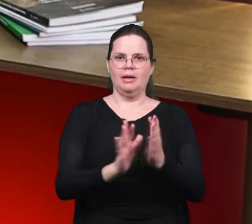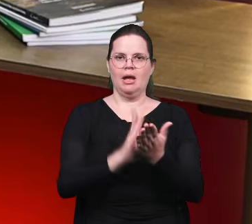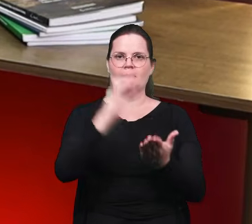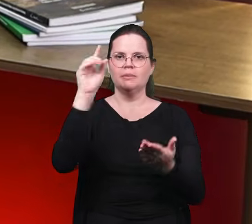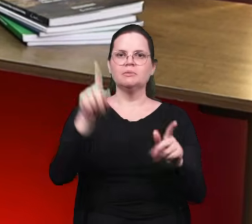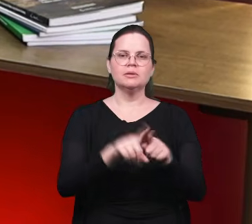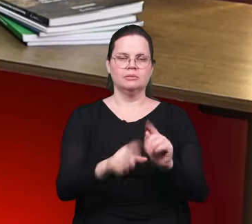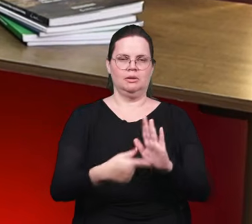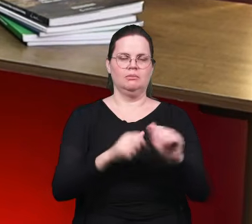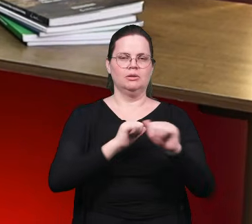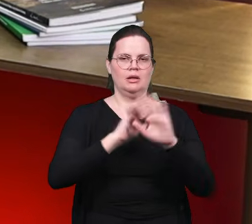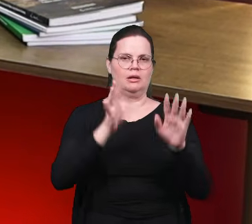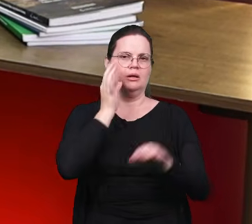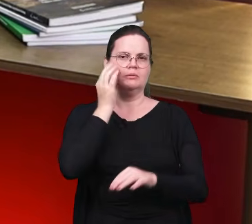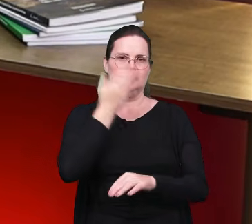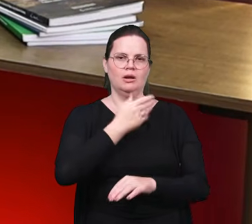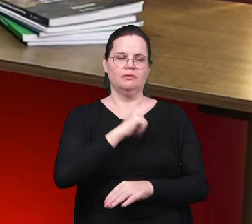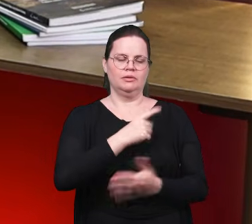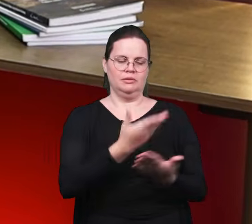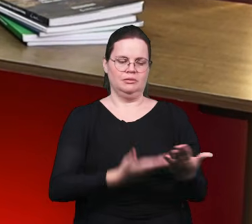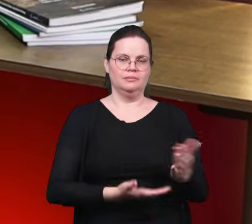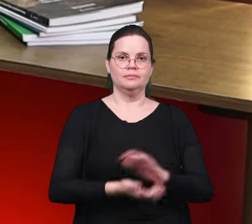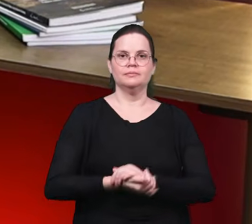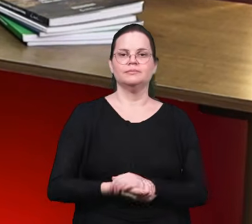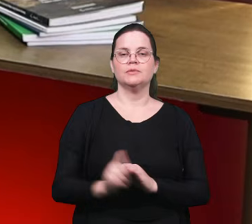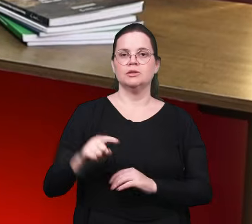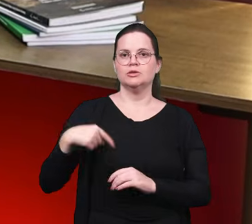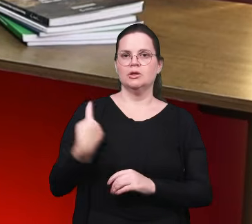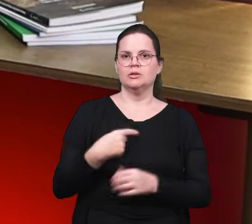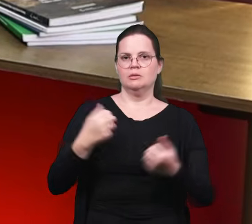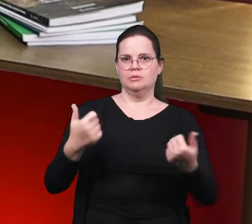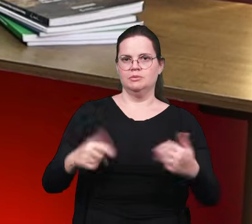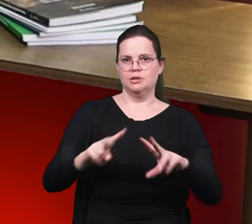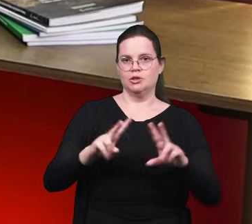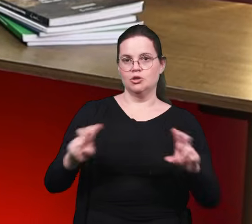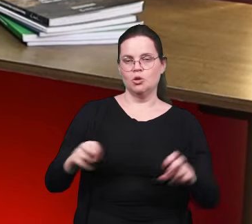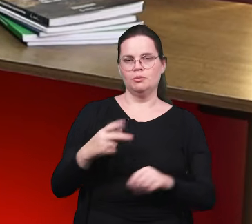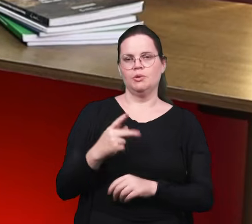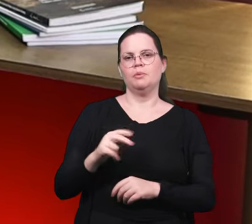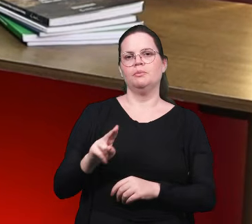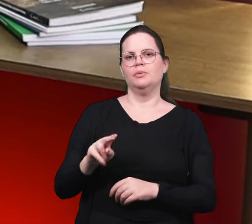comprovações. E é interessante porque nós estamos falando muito dos publicanos. Eu gostaria até que